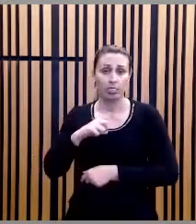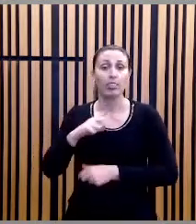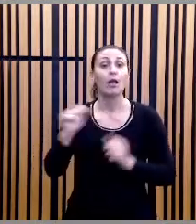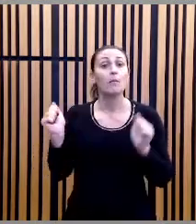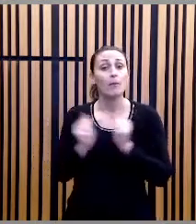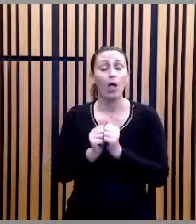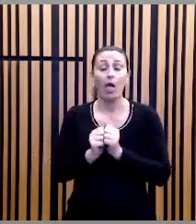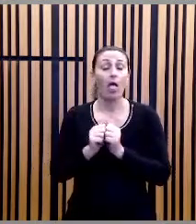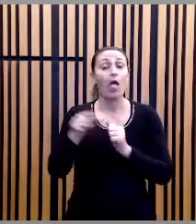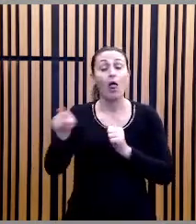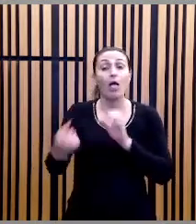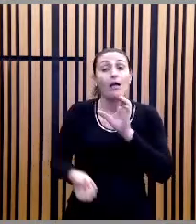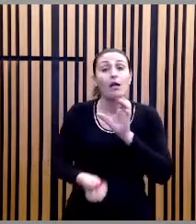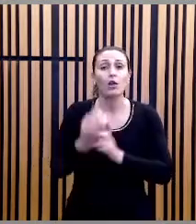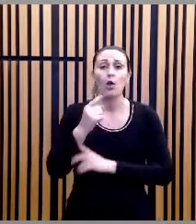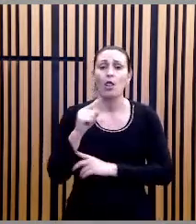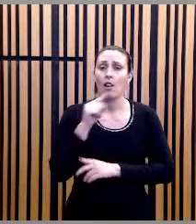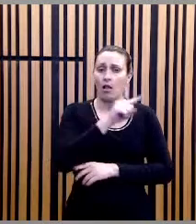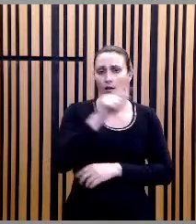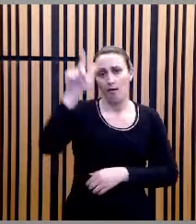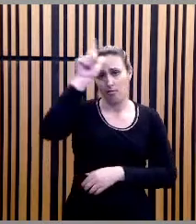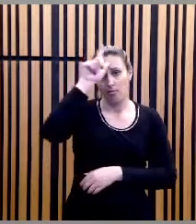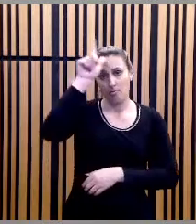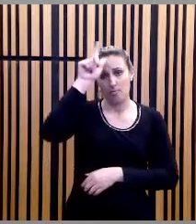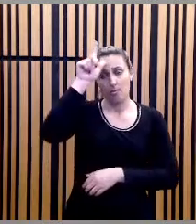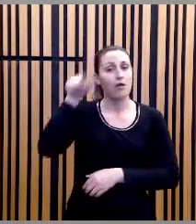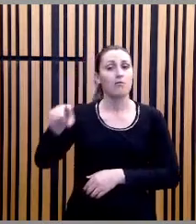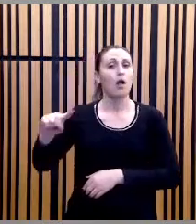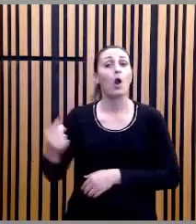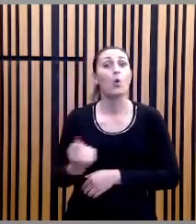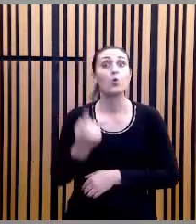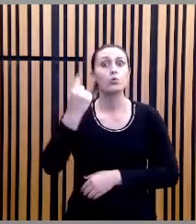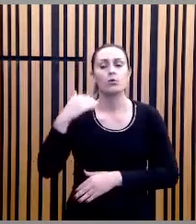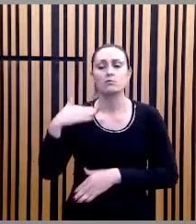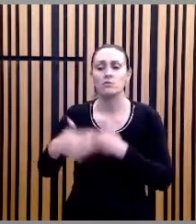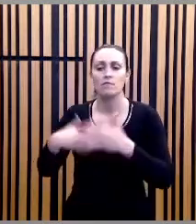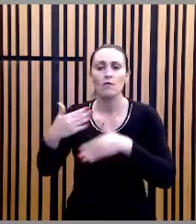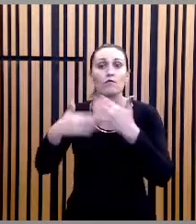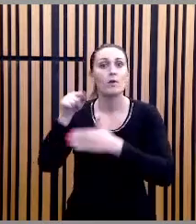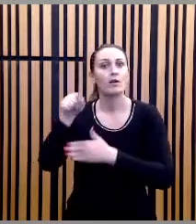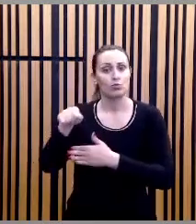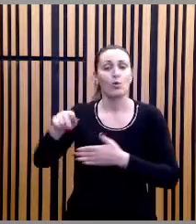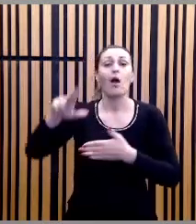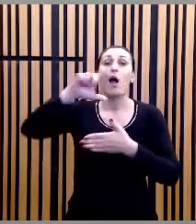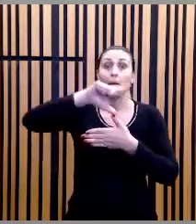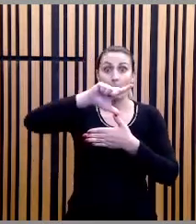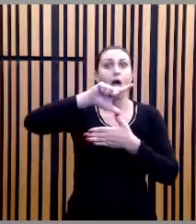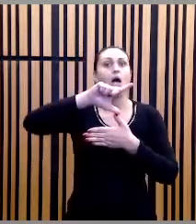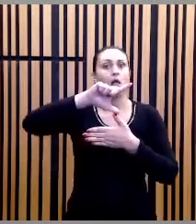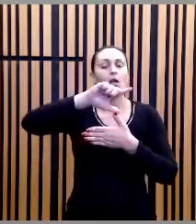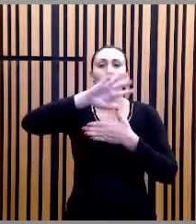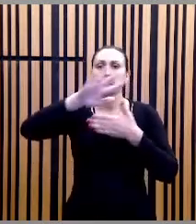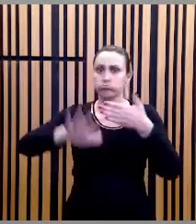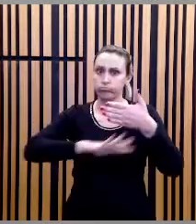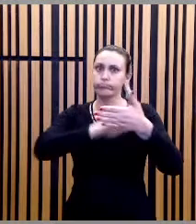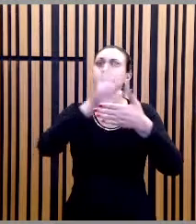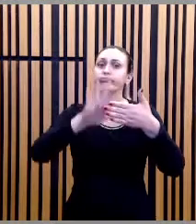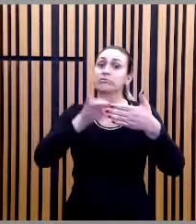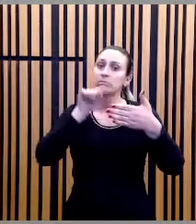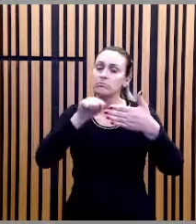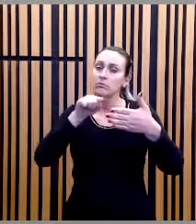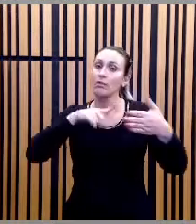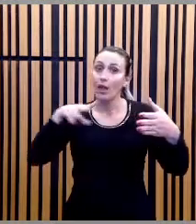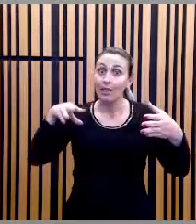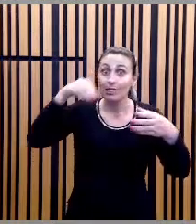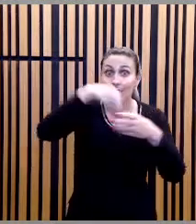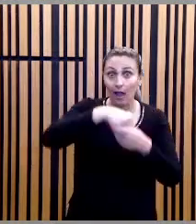origem alemã e é o único lab de desenvolvimento na América Latina. Fica dentro da Unisinos, fica dentro